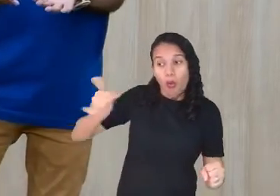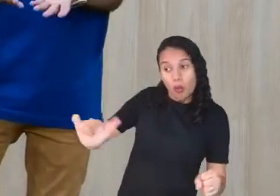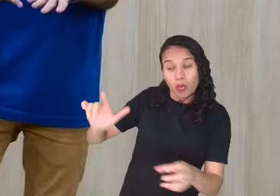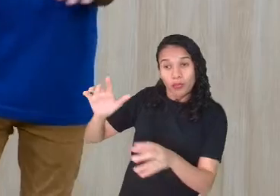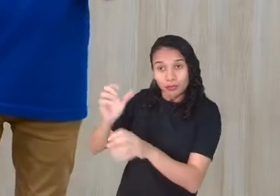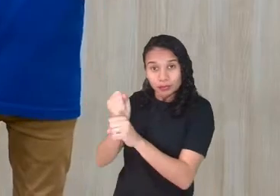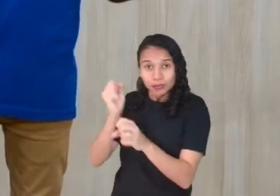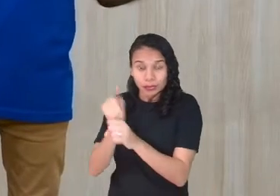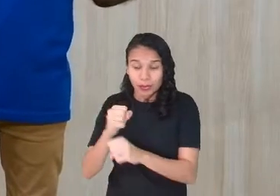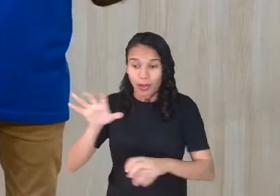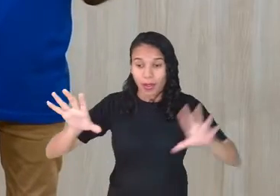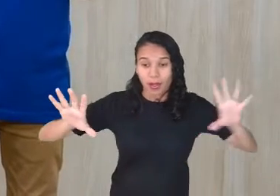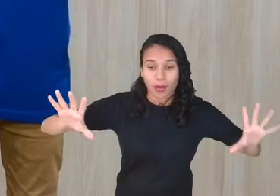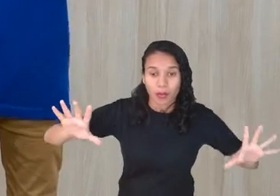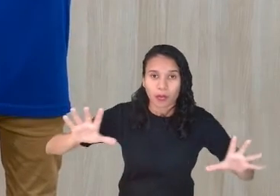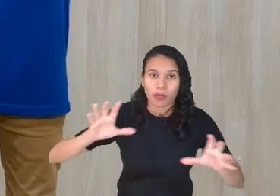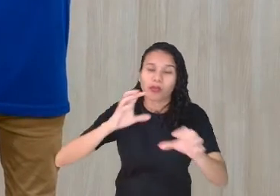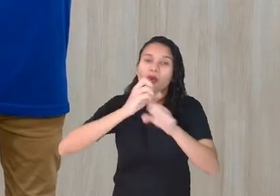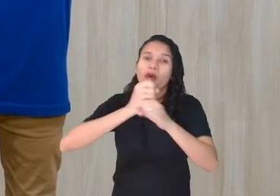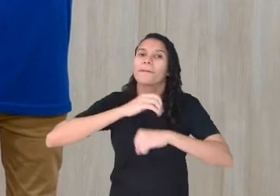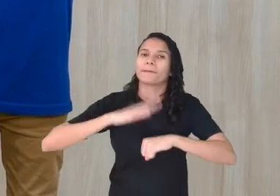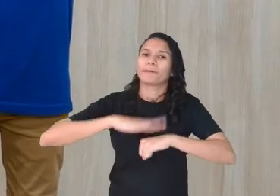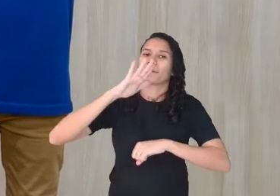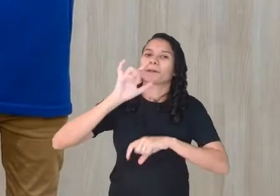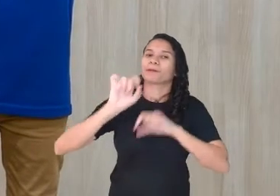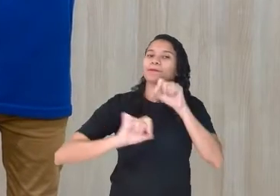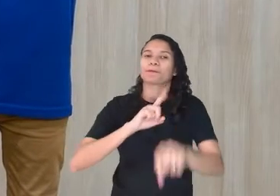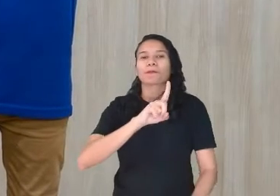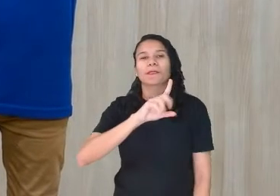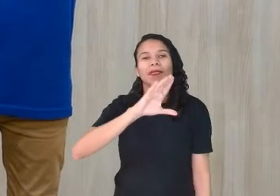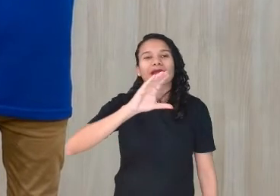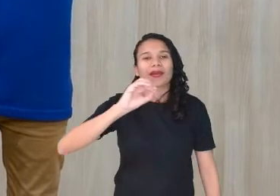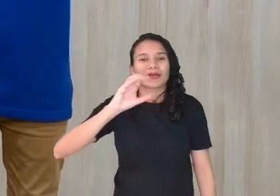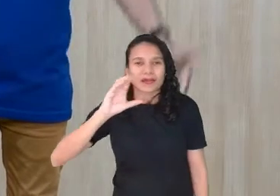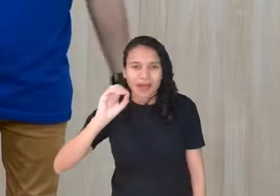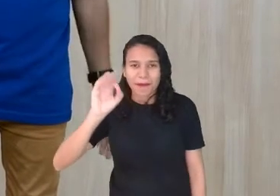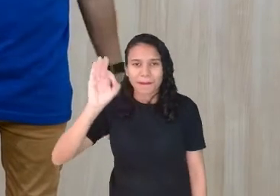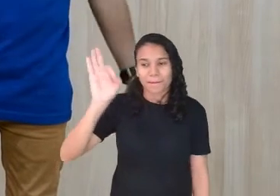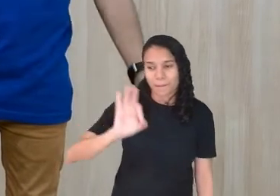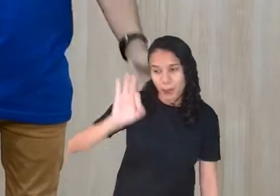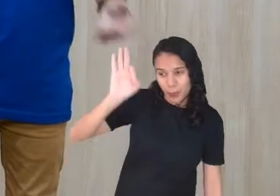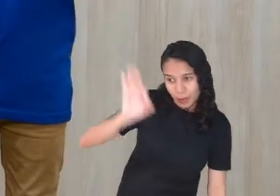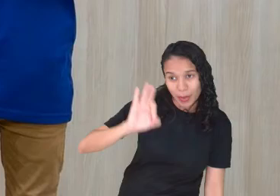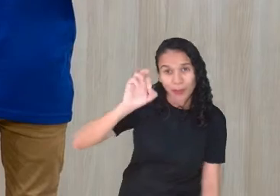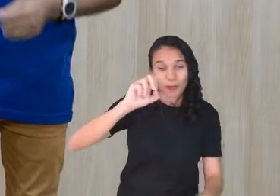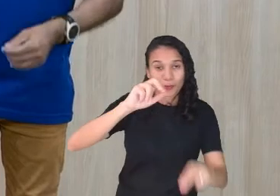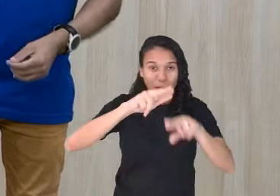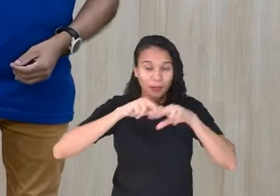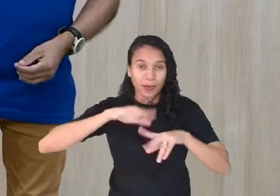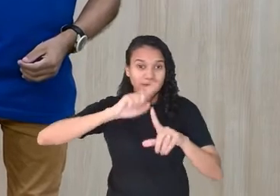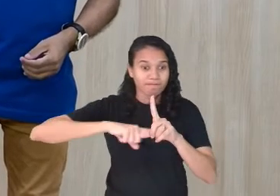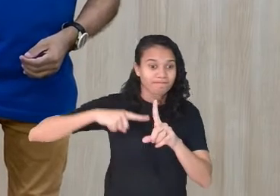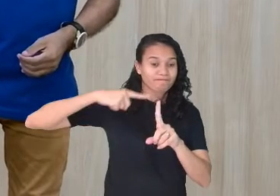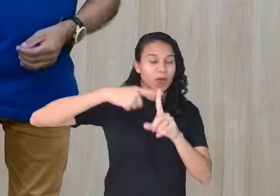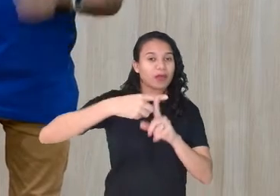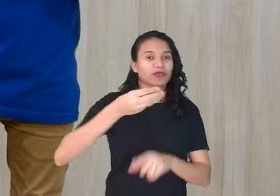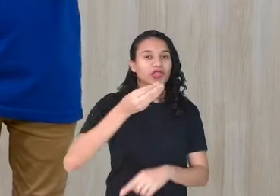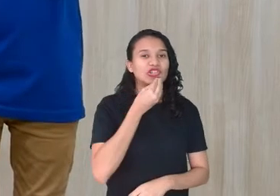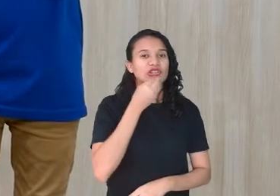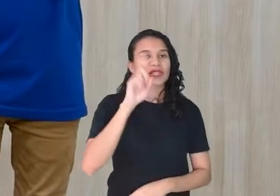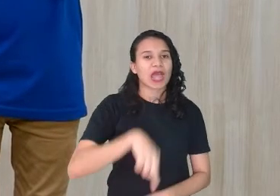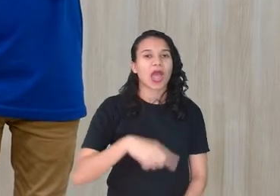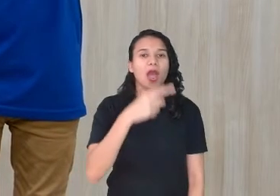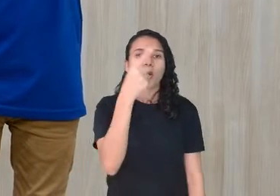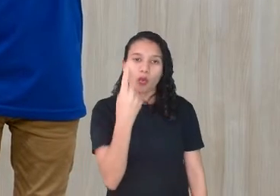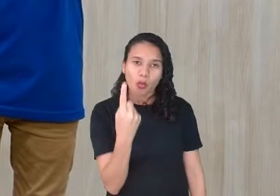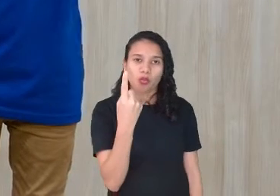soma no máximo, não tem como não, vai dar 100%, porque o máximo de chance é 1 inteiro,